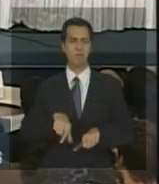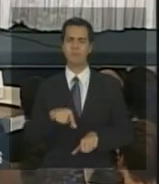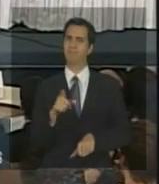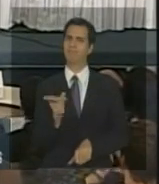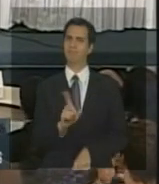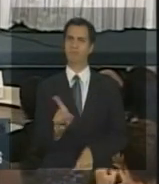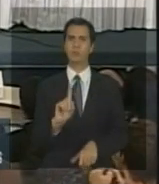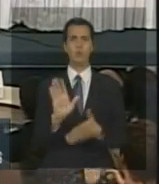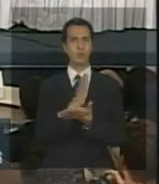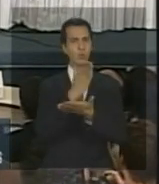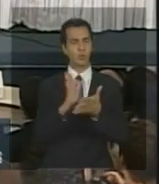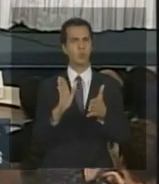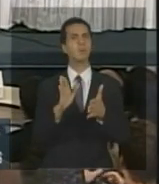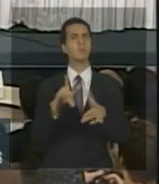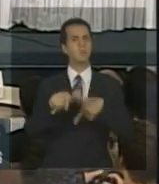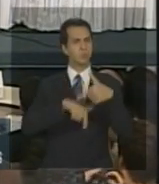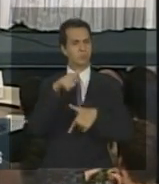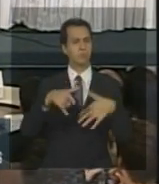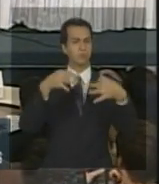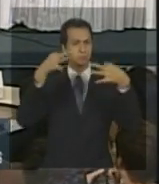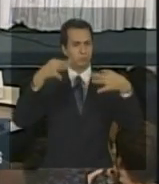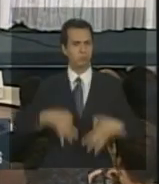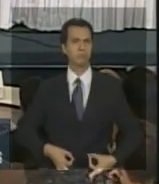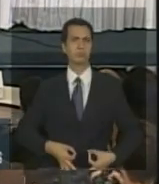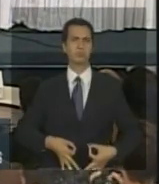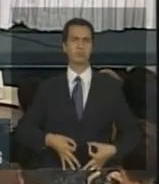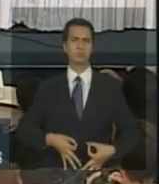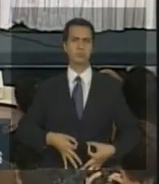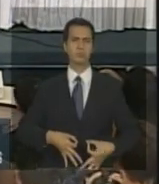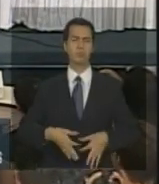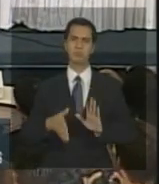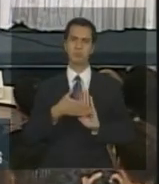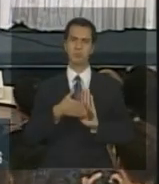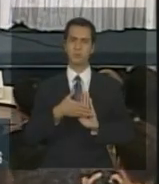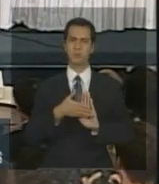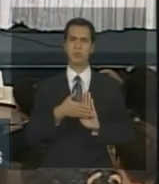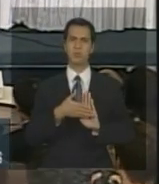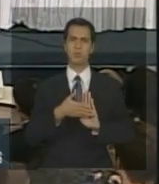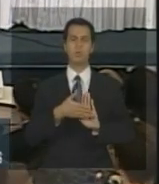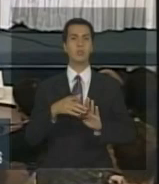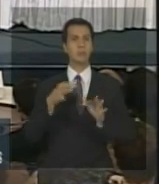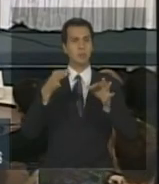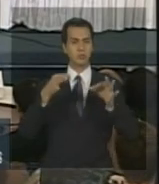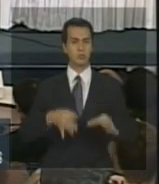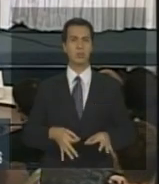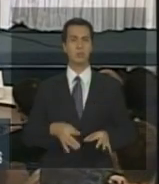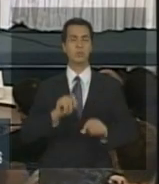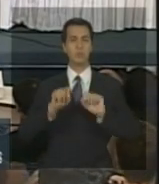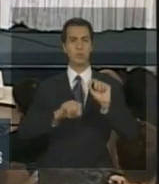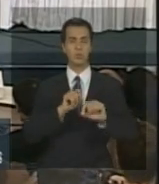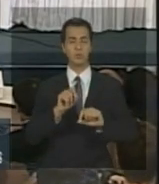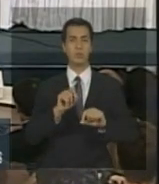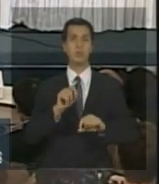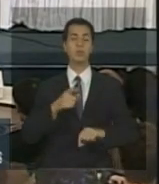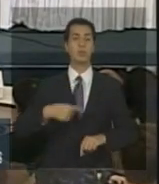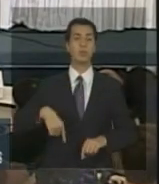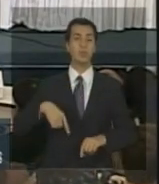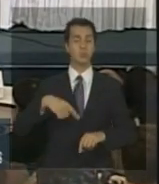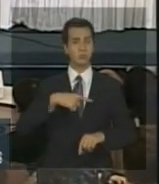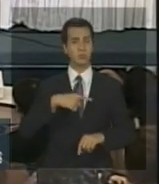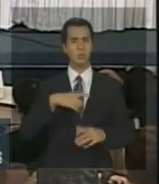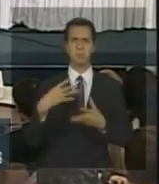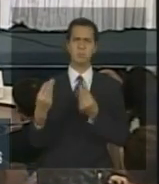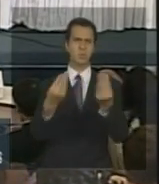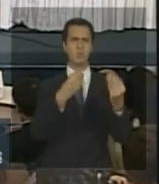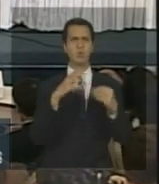não atuassem com o rigor devido na prestação de contas. Não é assim. Nós aqui temos excepcionais exemplos para